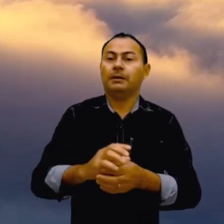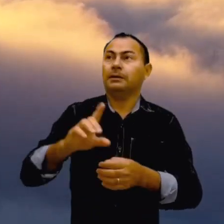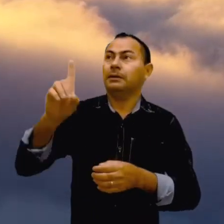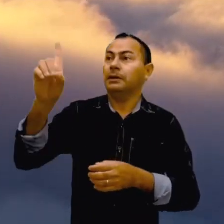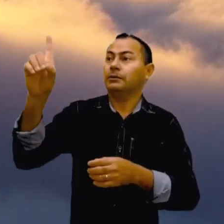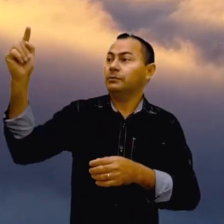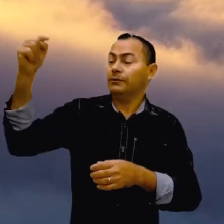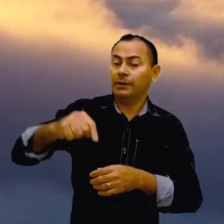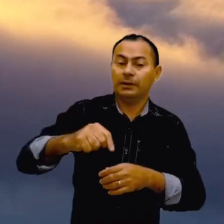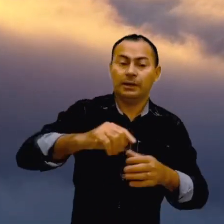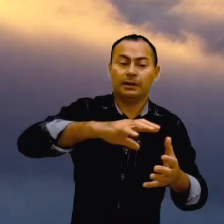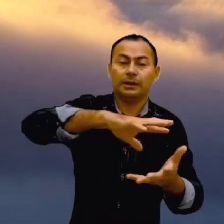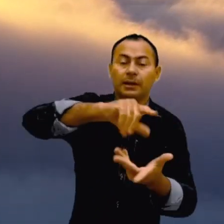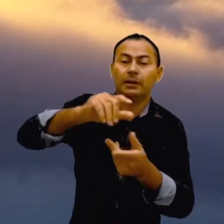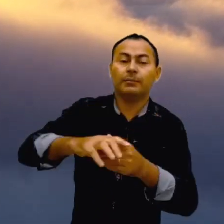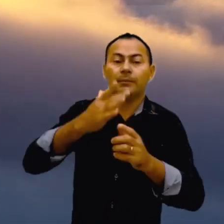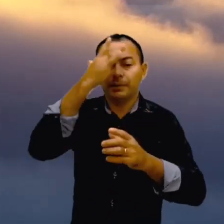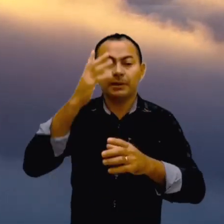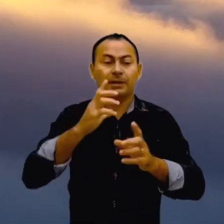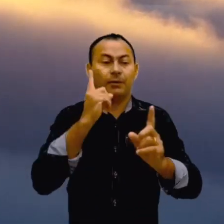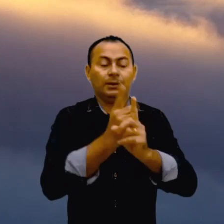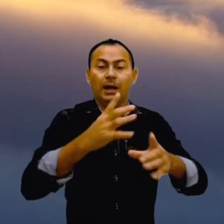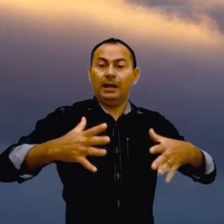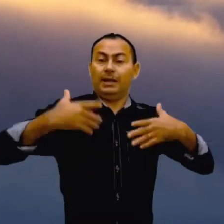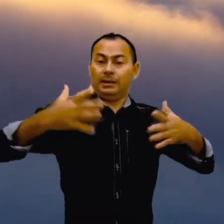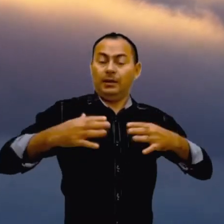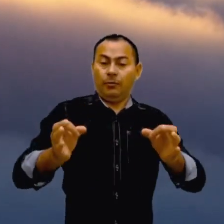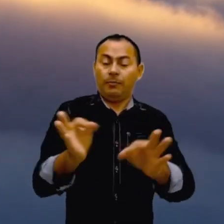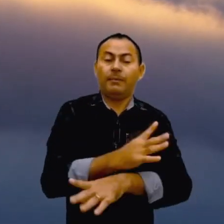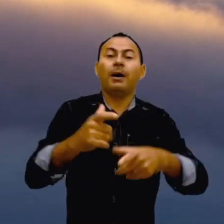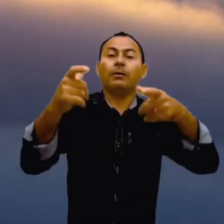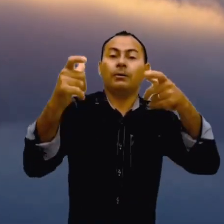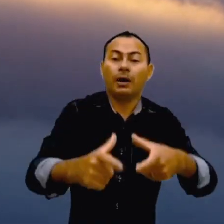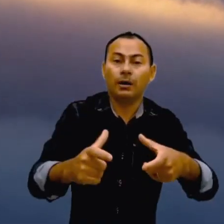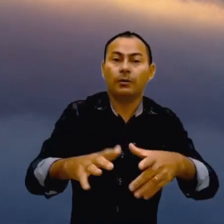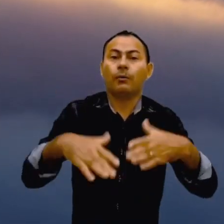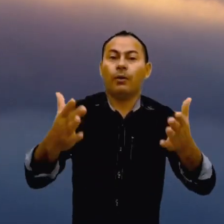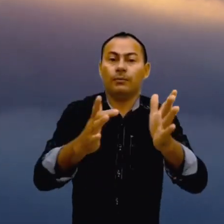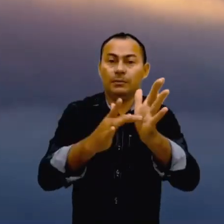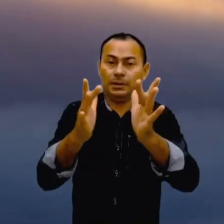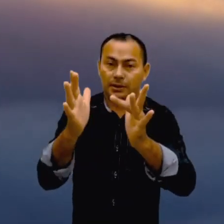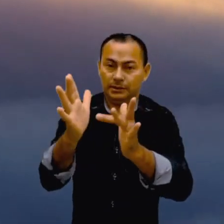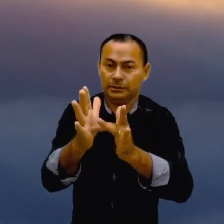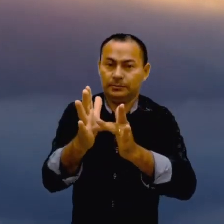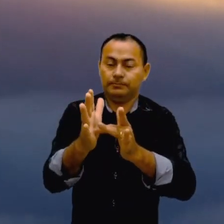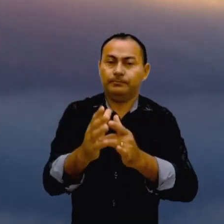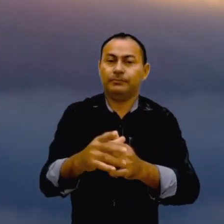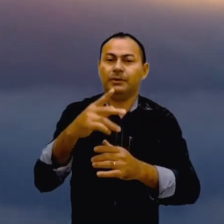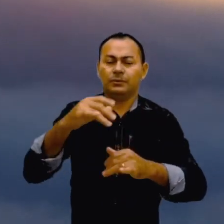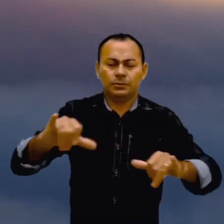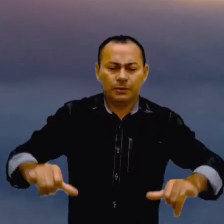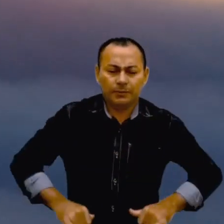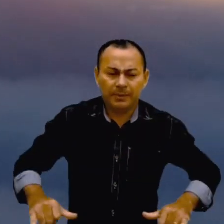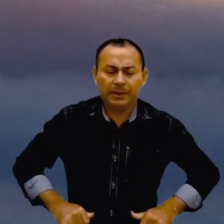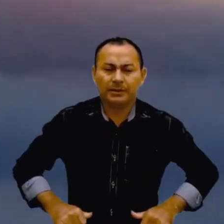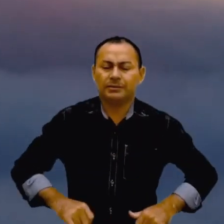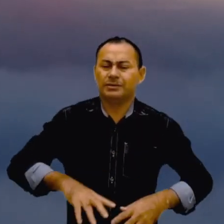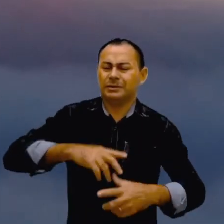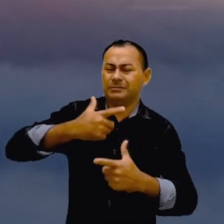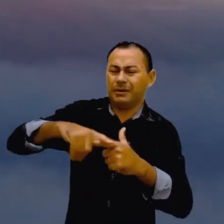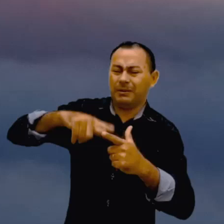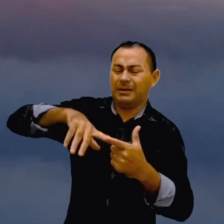pensou na terra como um lugar em que o homem pudesse encontrar alegria completa, mas como um lugar no qual Cristo, através do sofrimento e